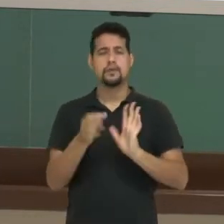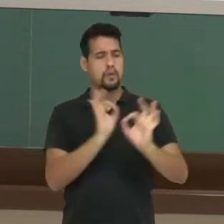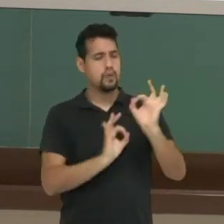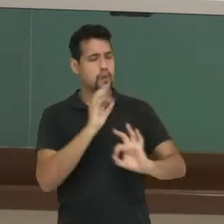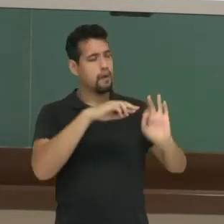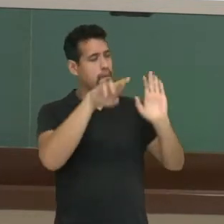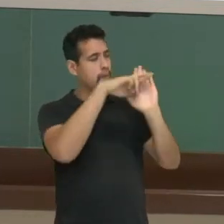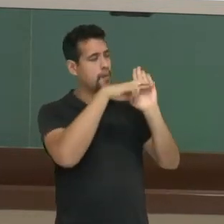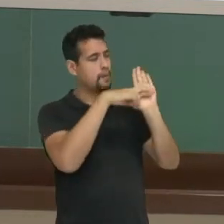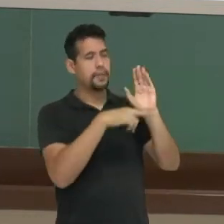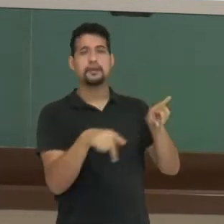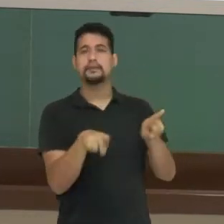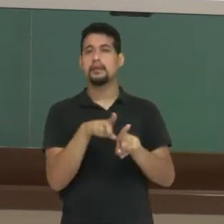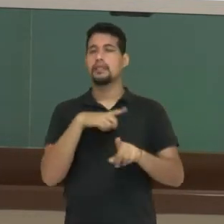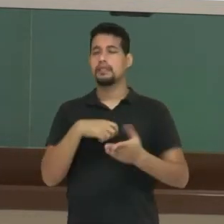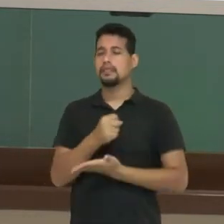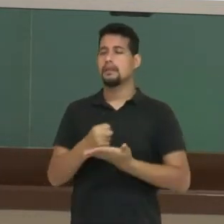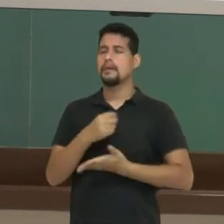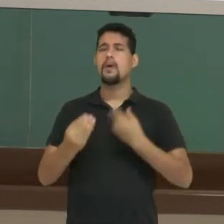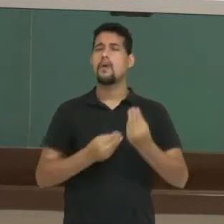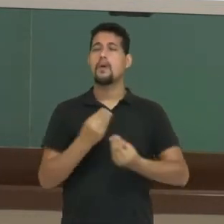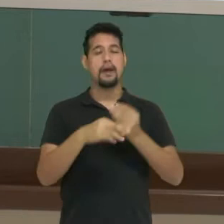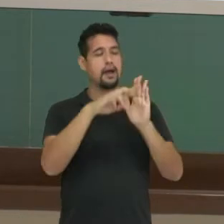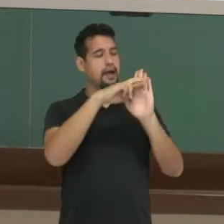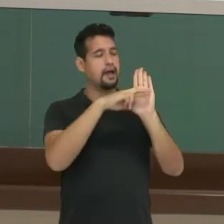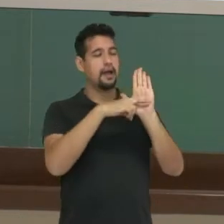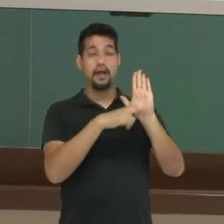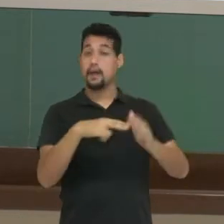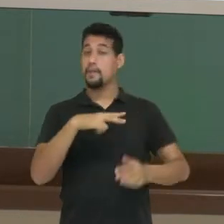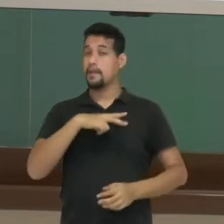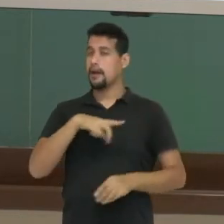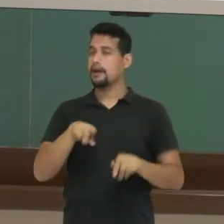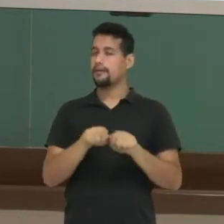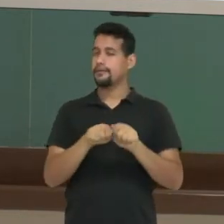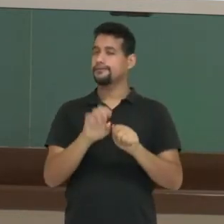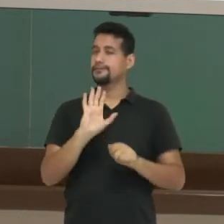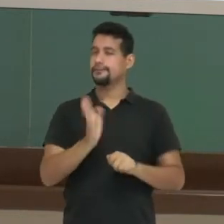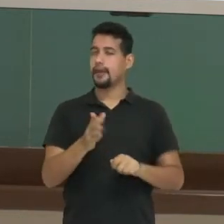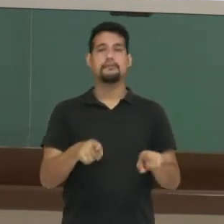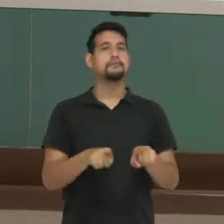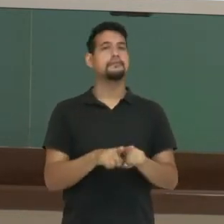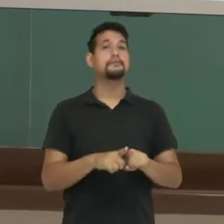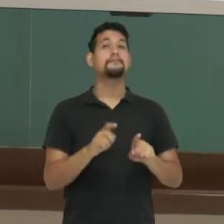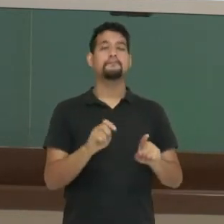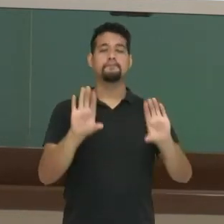né? Então, que está baseado nas regras próprias estabelecidas por essa